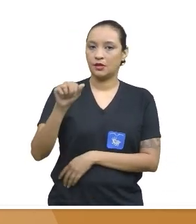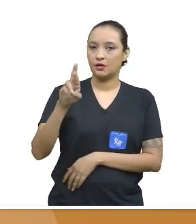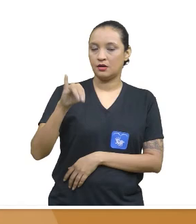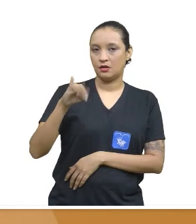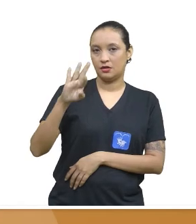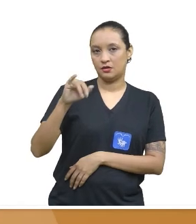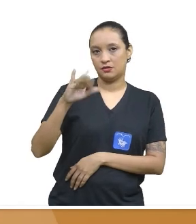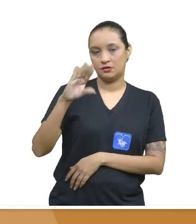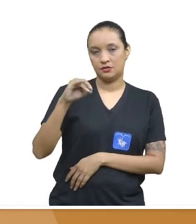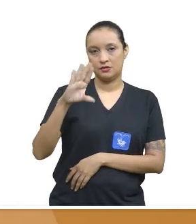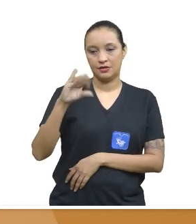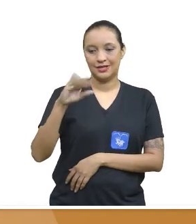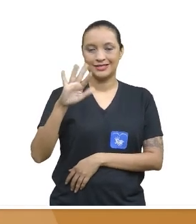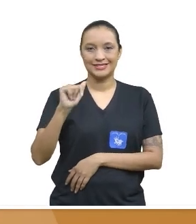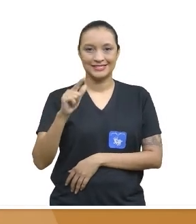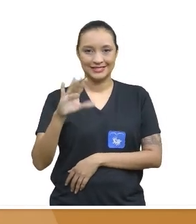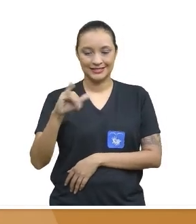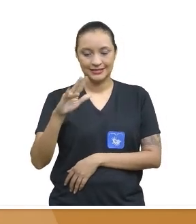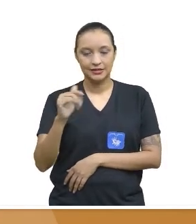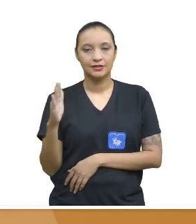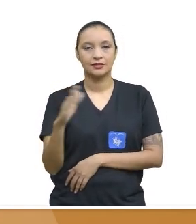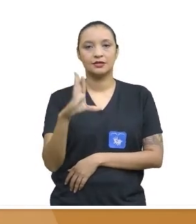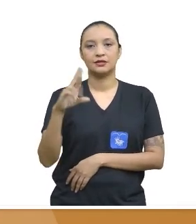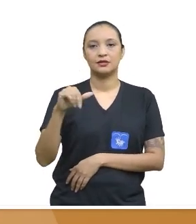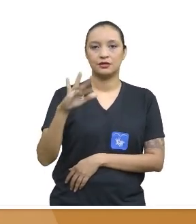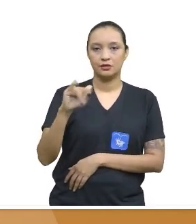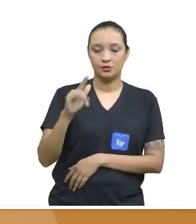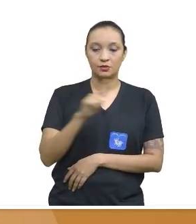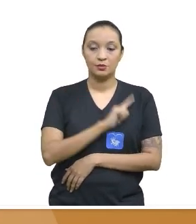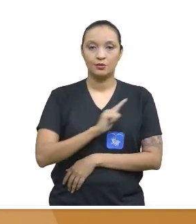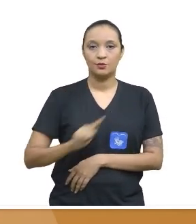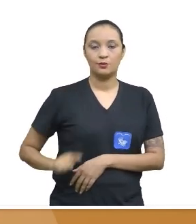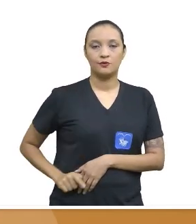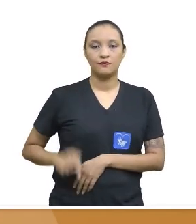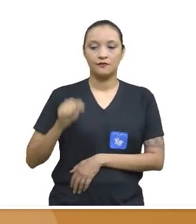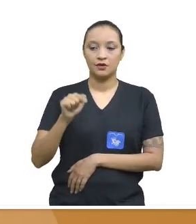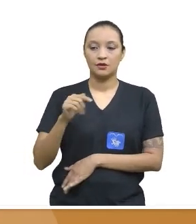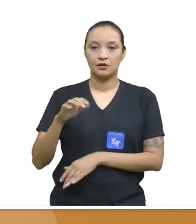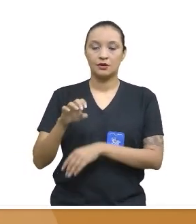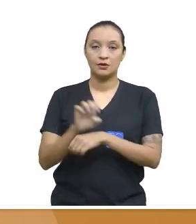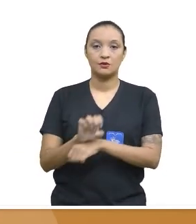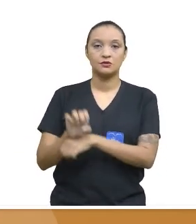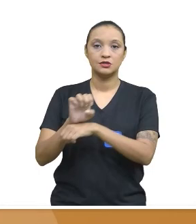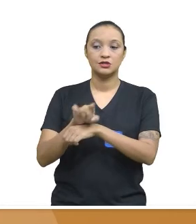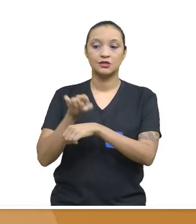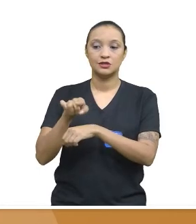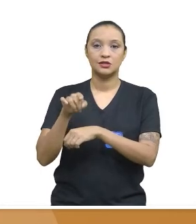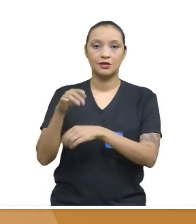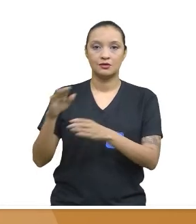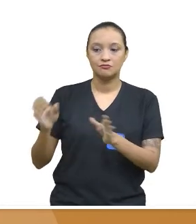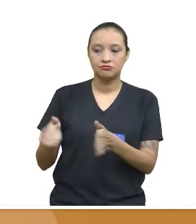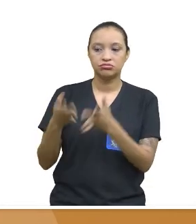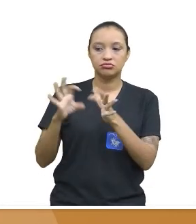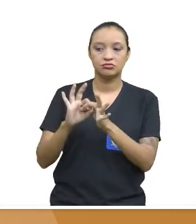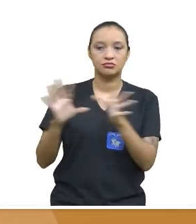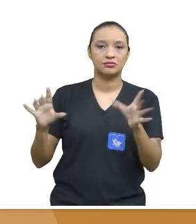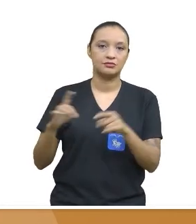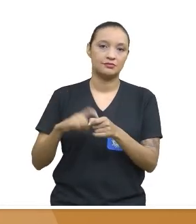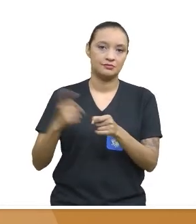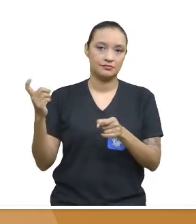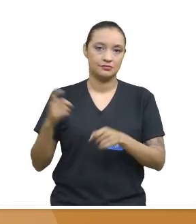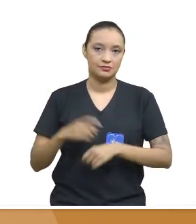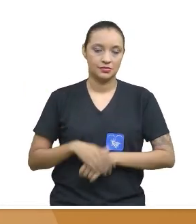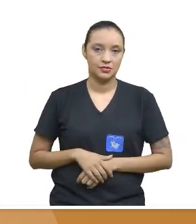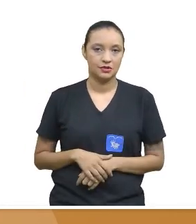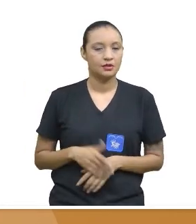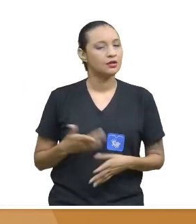aristocracia crioula passou a governar os estados soberanos emancipados. Senhores, observa bem,